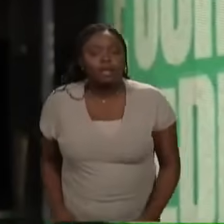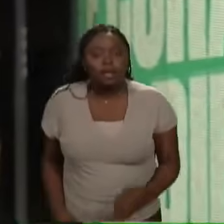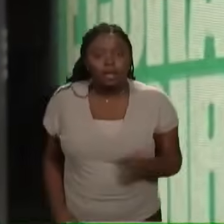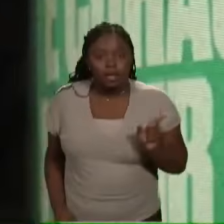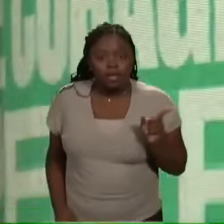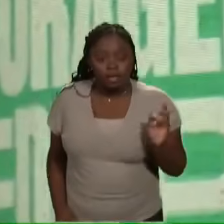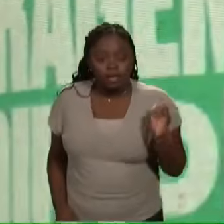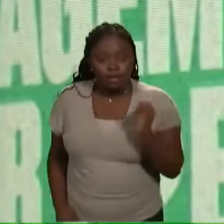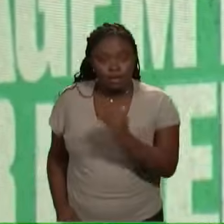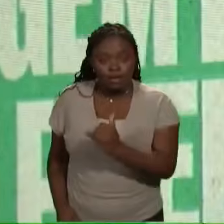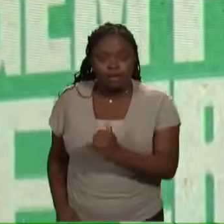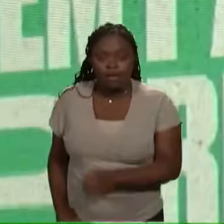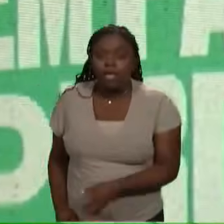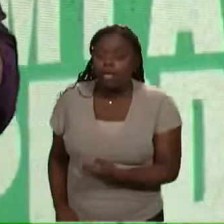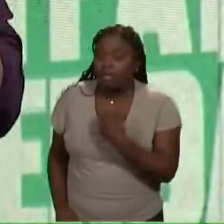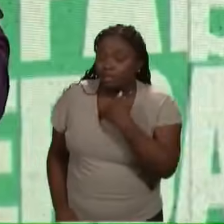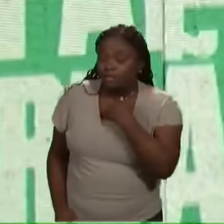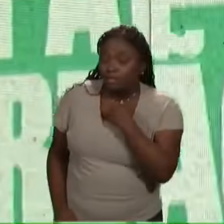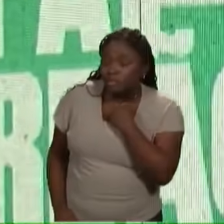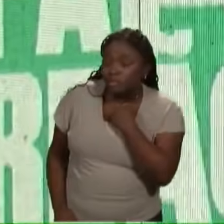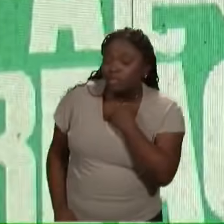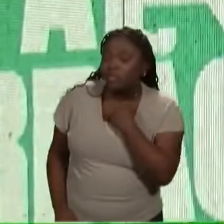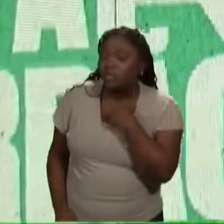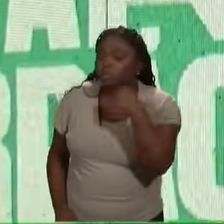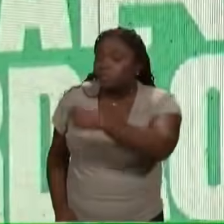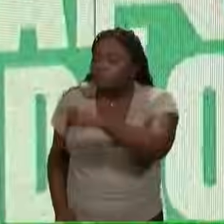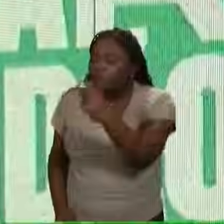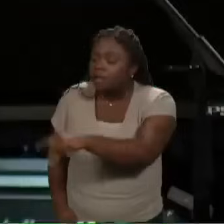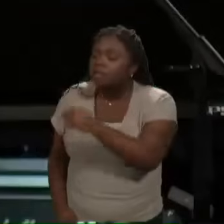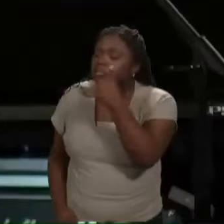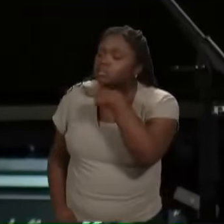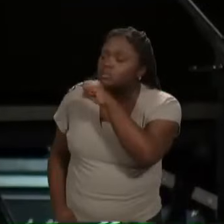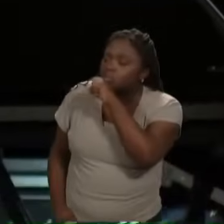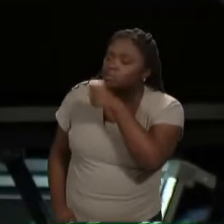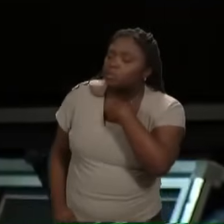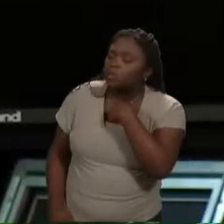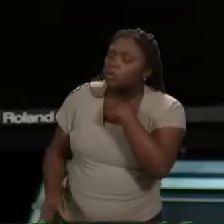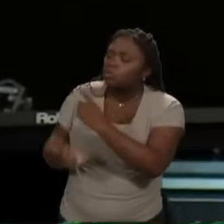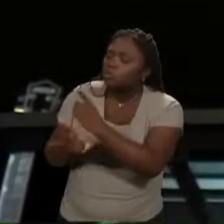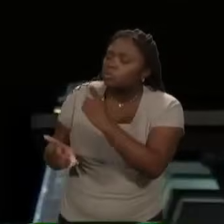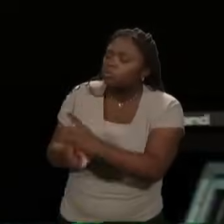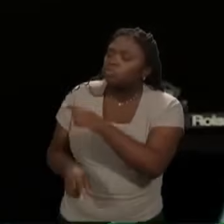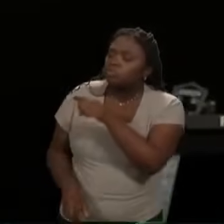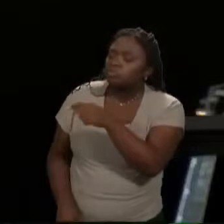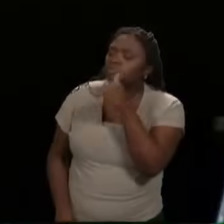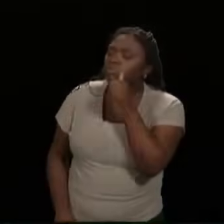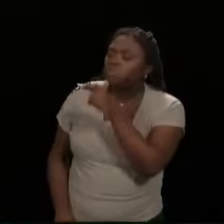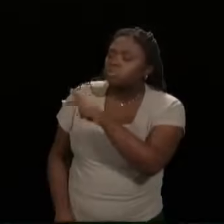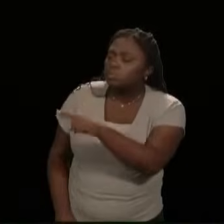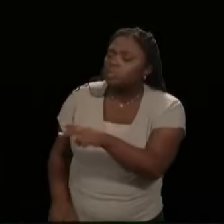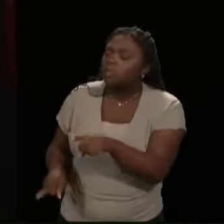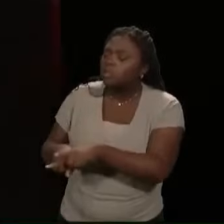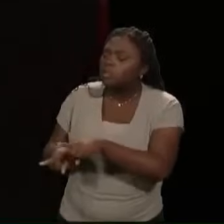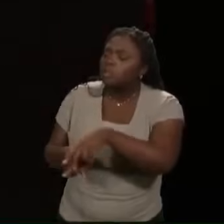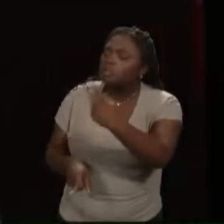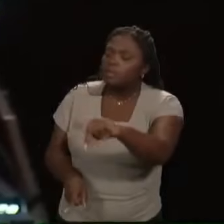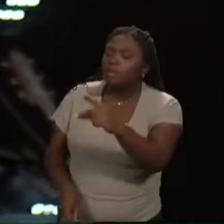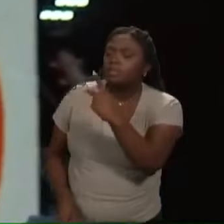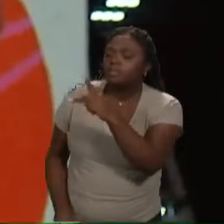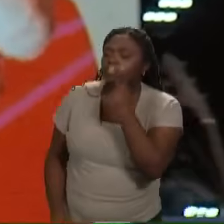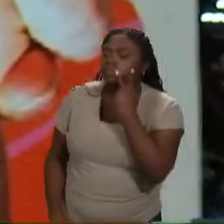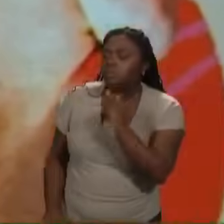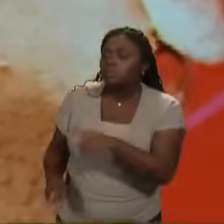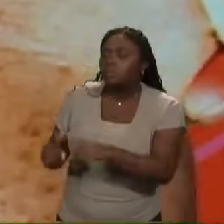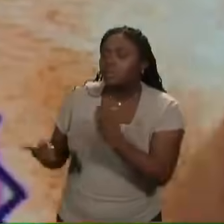assim: eu torturei sua irmã, estuprei você e sua irmã, e eu fiz muita maldade com seu pai também, mas eu entreguei minha